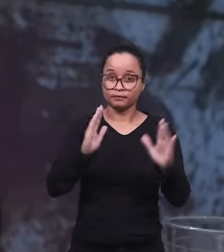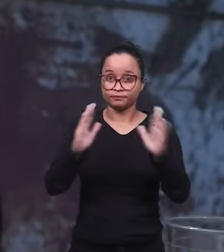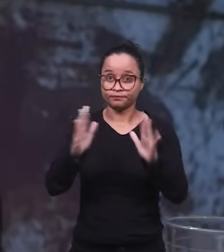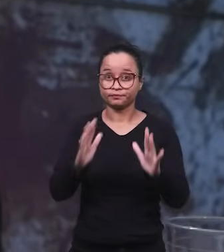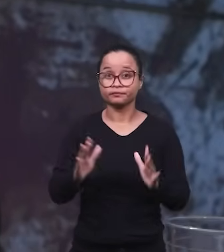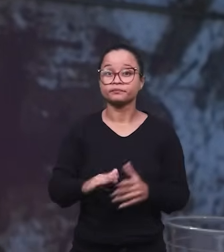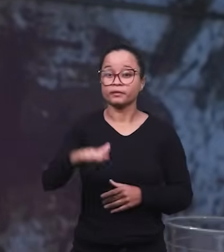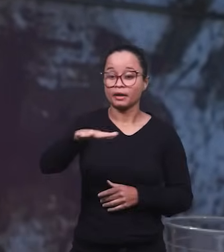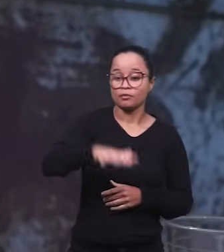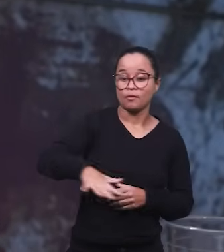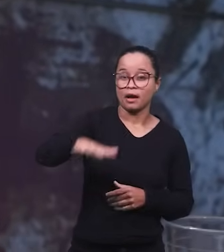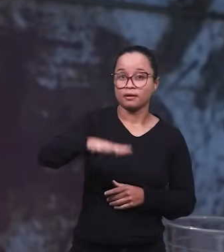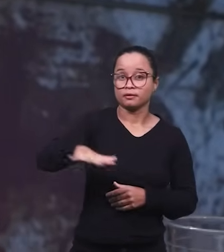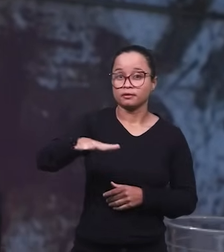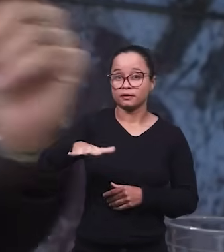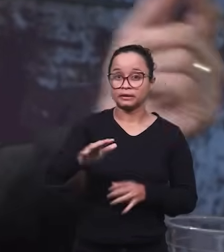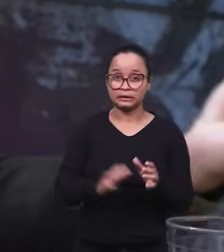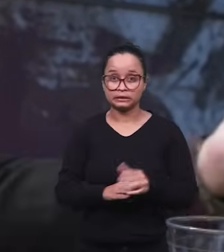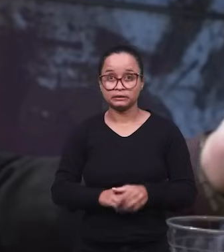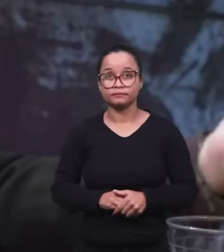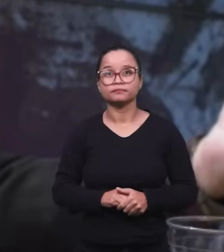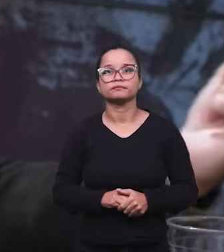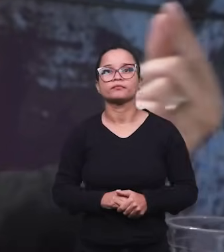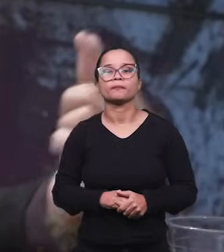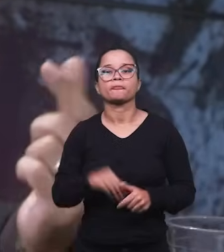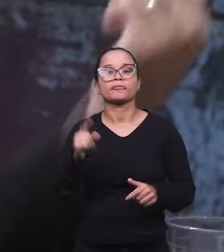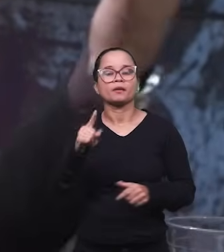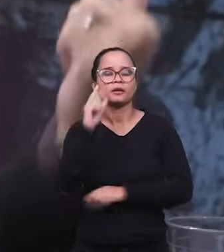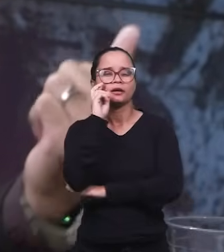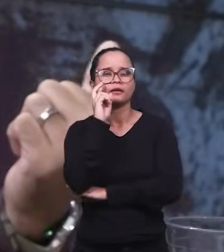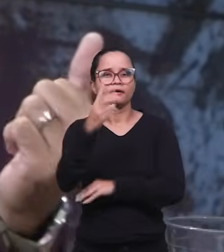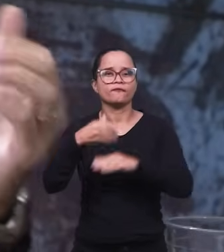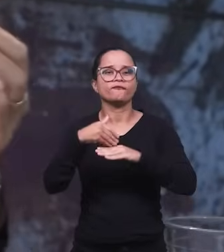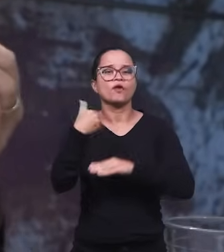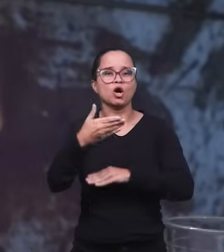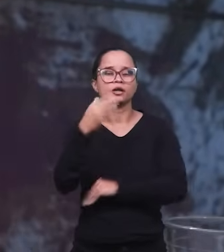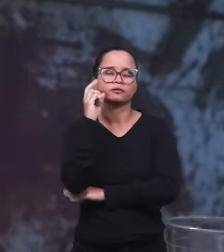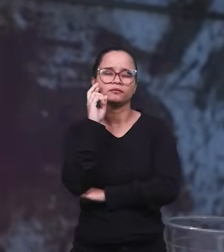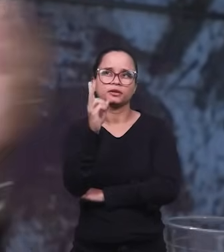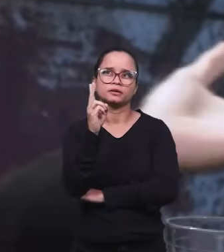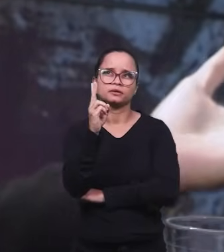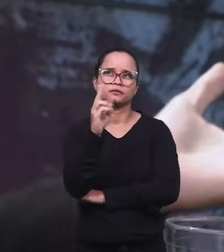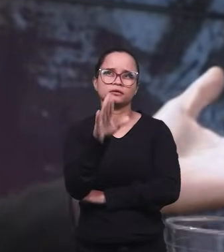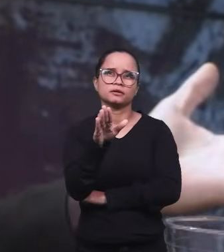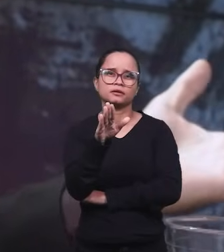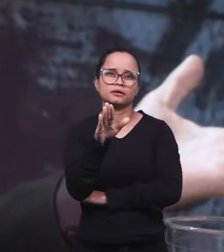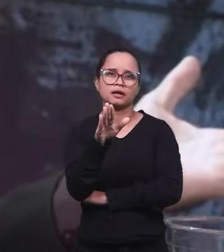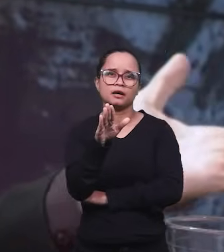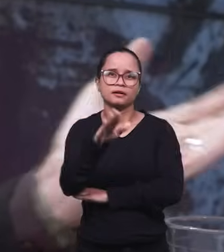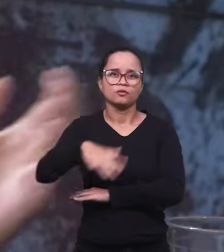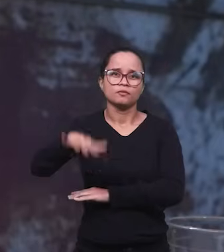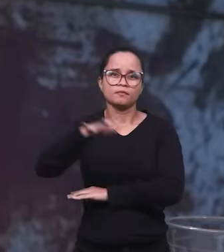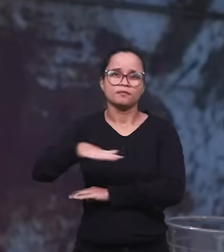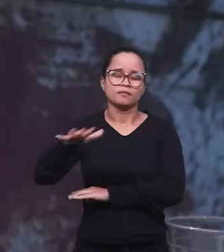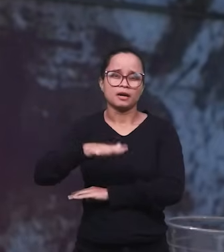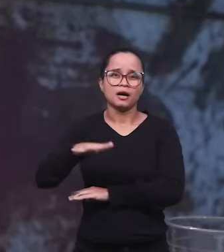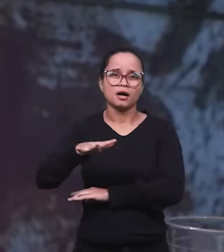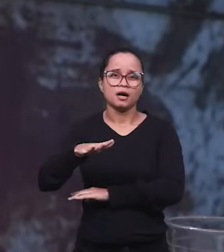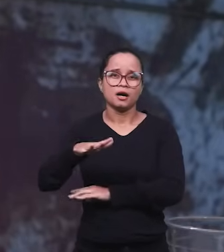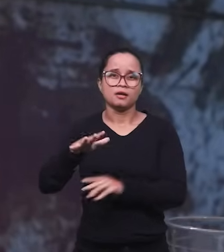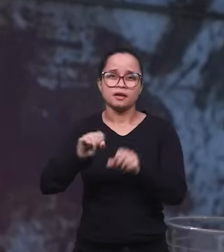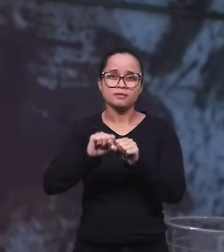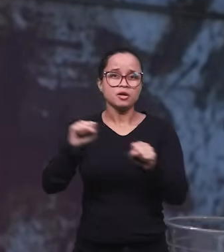o espaço que foi percorrido para quem está olhando de fora é muito maior do que quem está olhando para dentro. Só